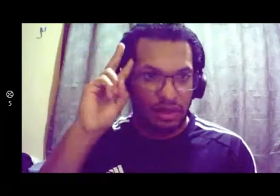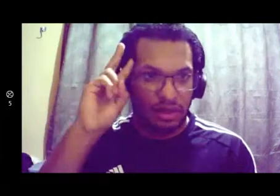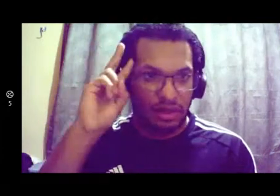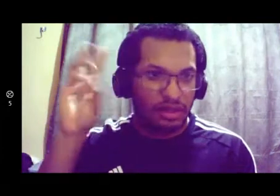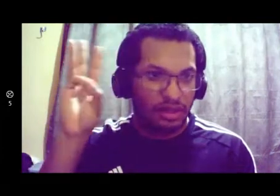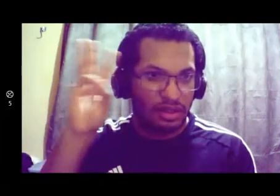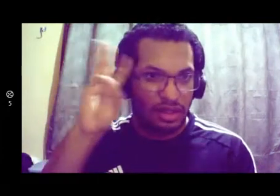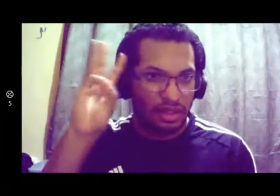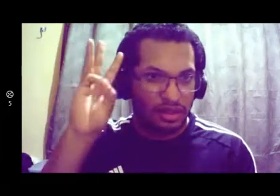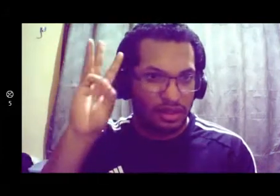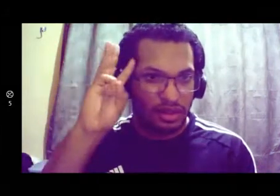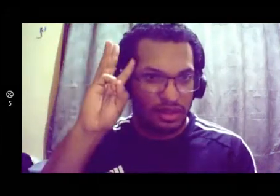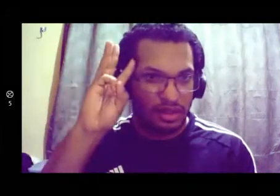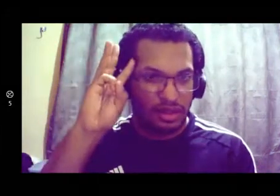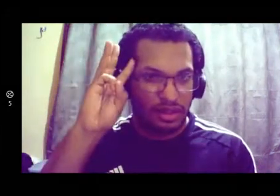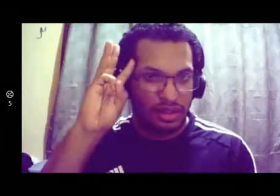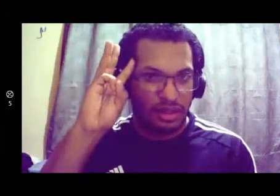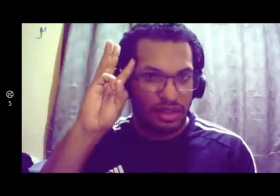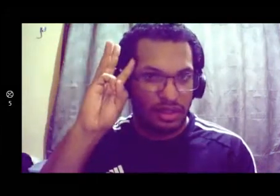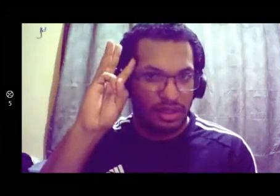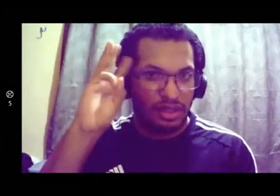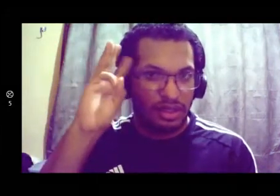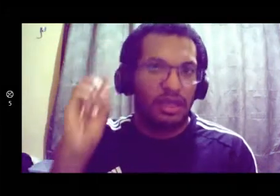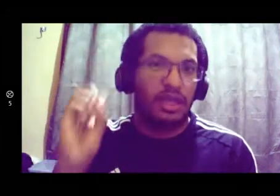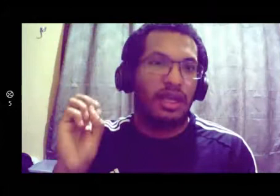segunda, terça,